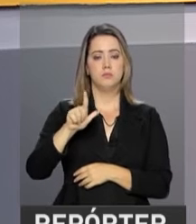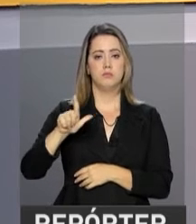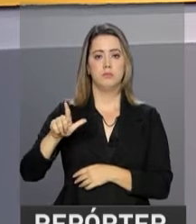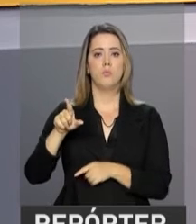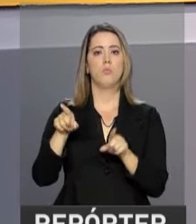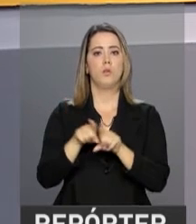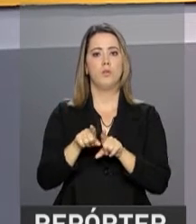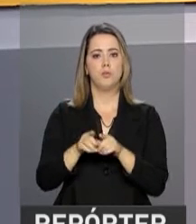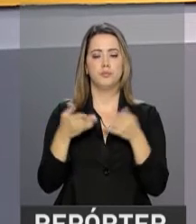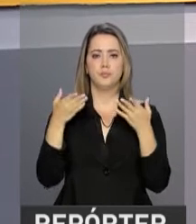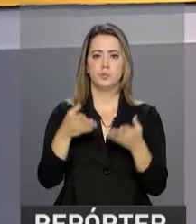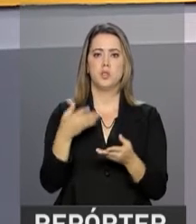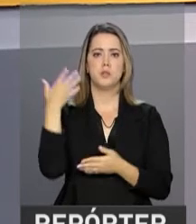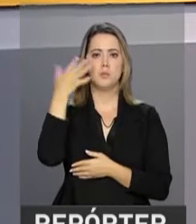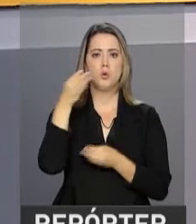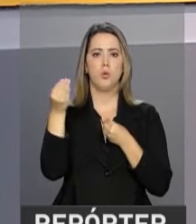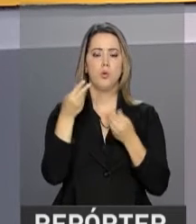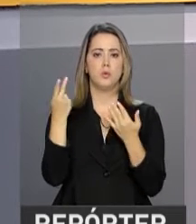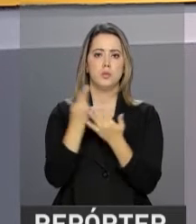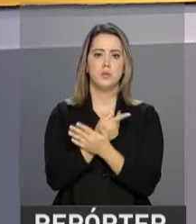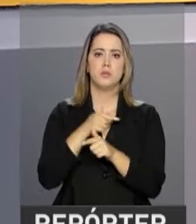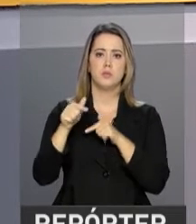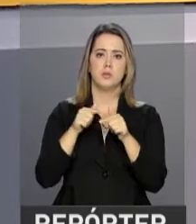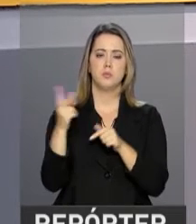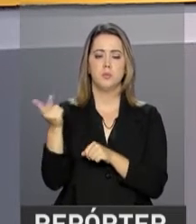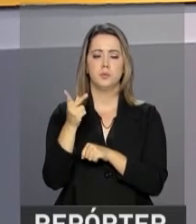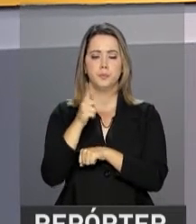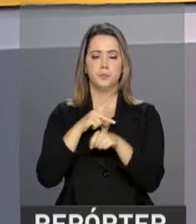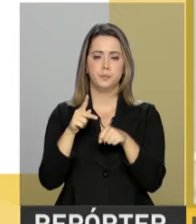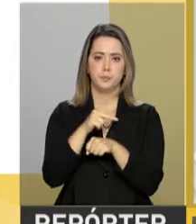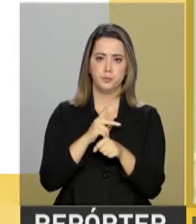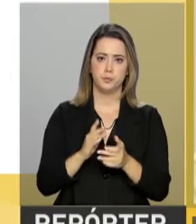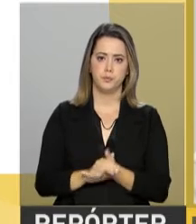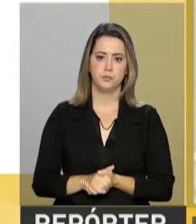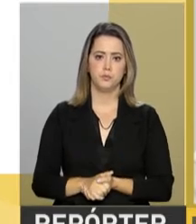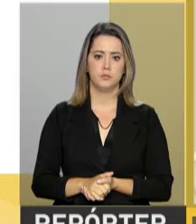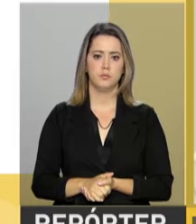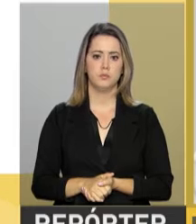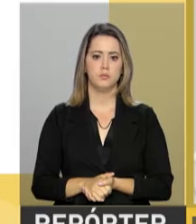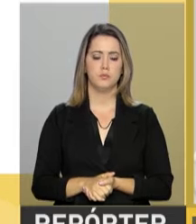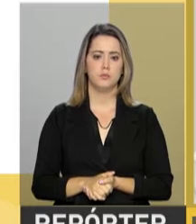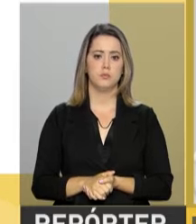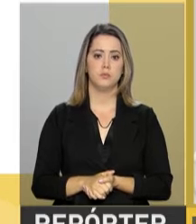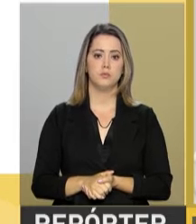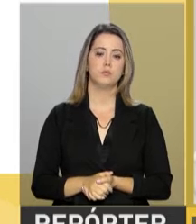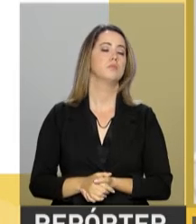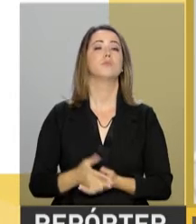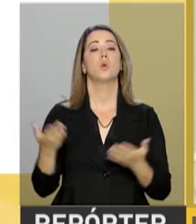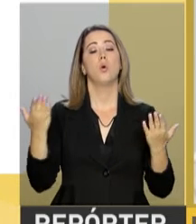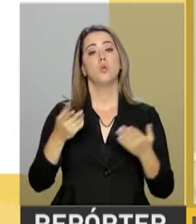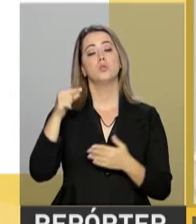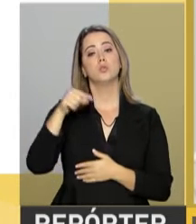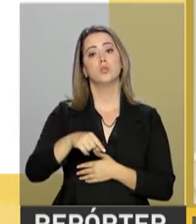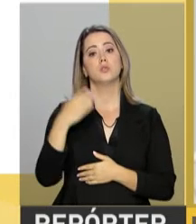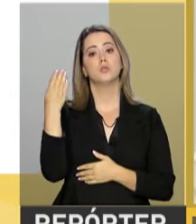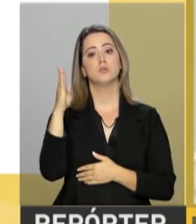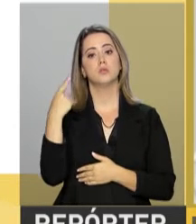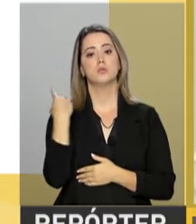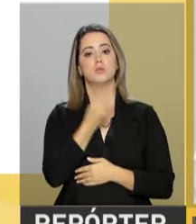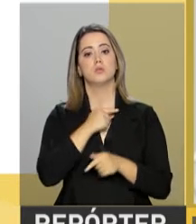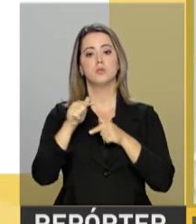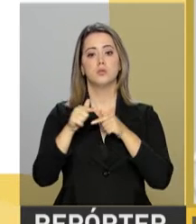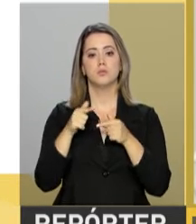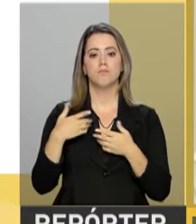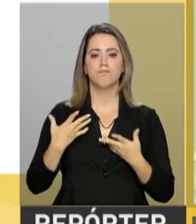explicou como será feito o trabalho entre os dois países hoje aqui na bolívia nós tivemos um fazendo um trabalho